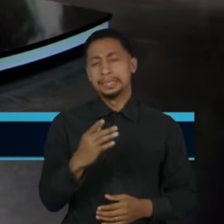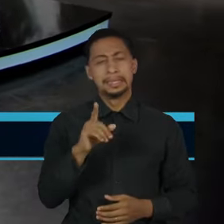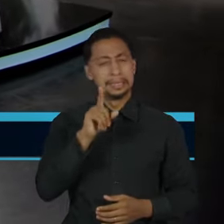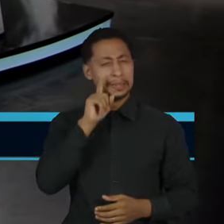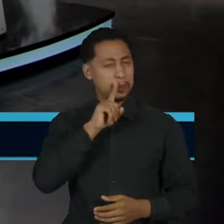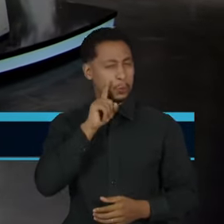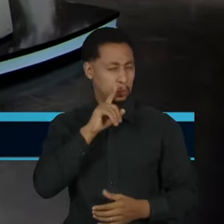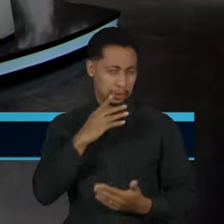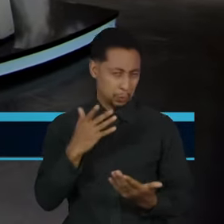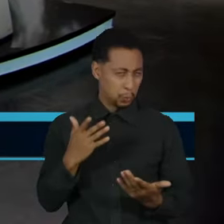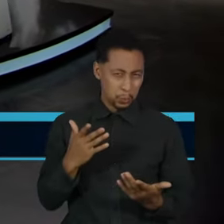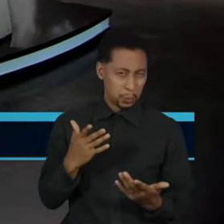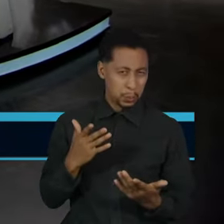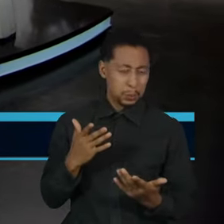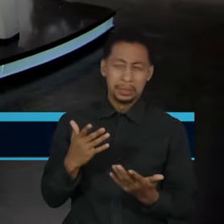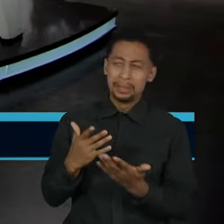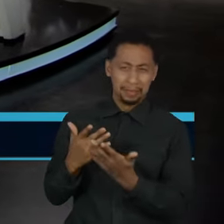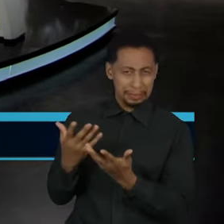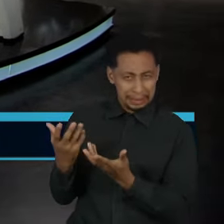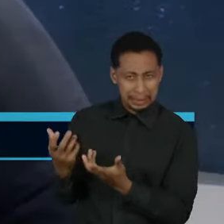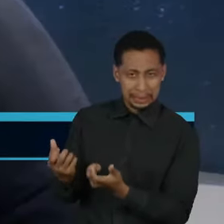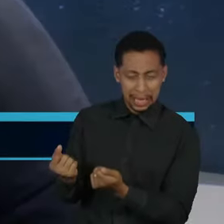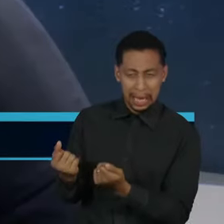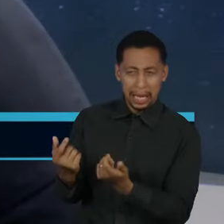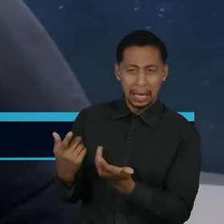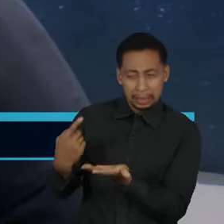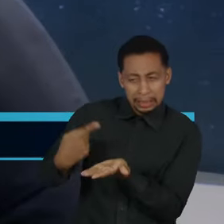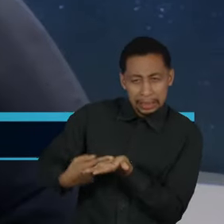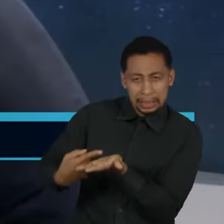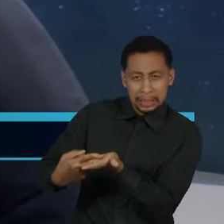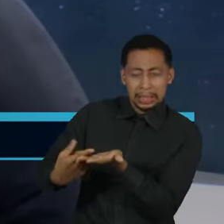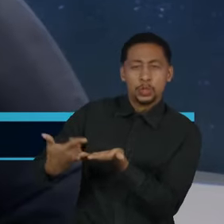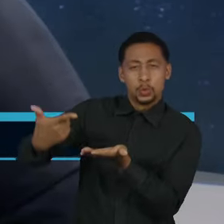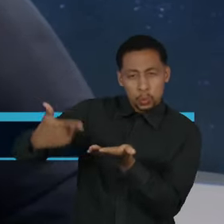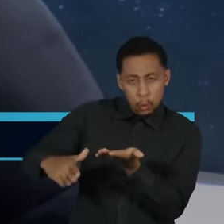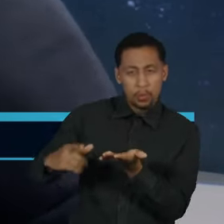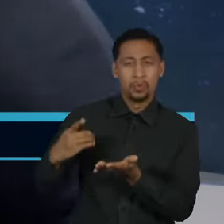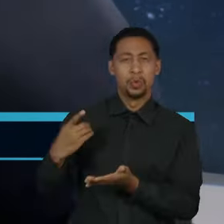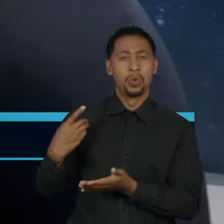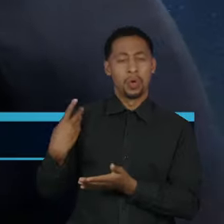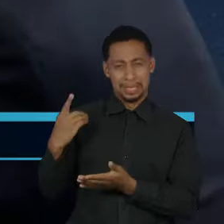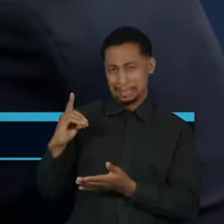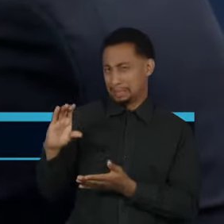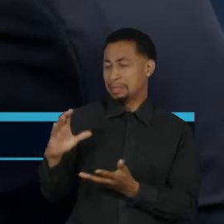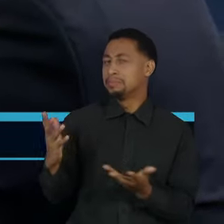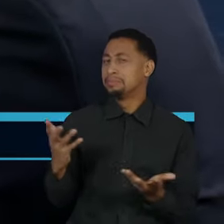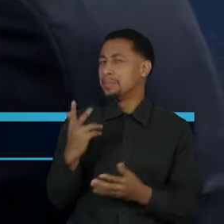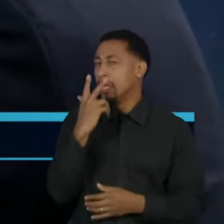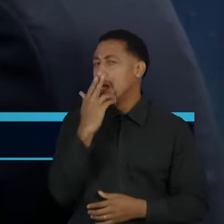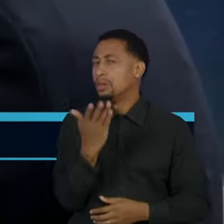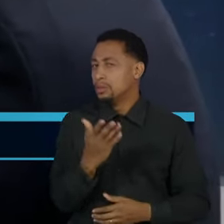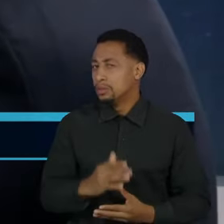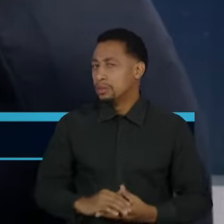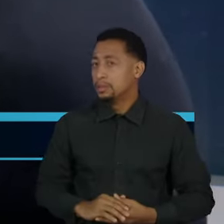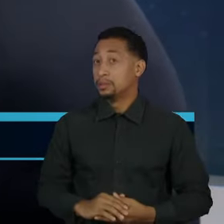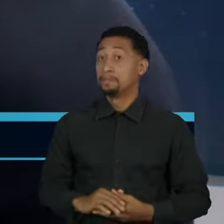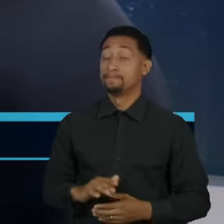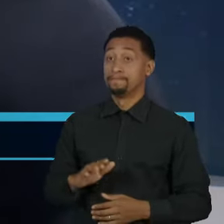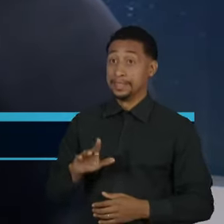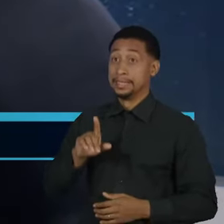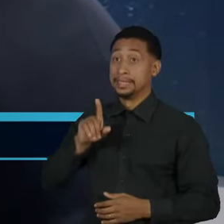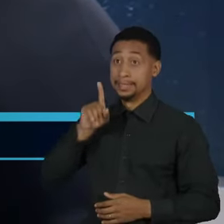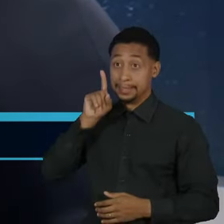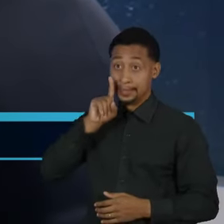esse pedido de Netanyahu para remarcar a visita a Washington? Os Estados Unidos sabem que